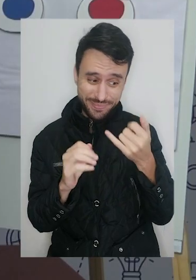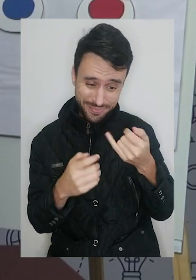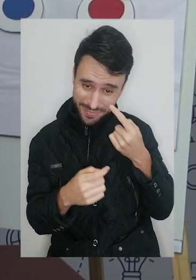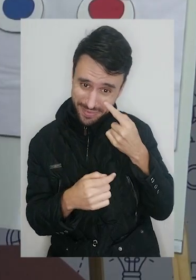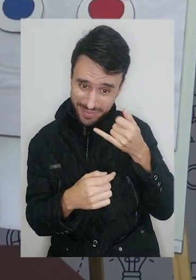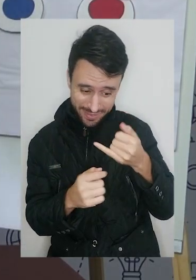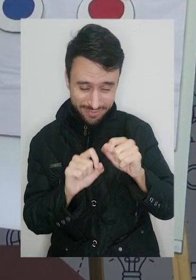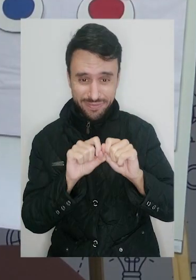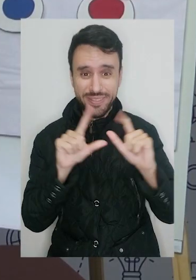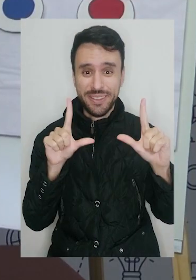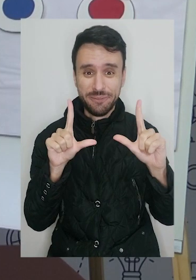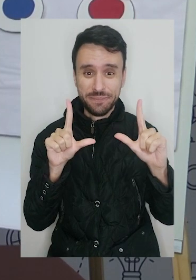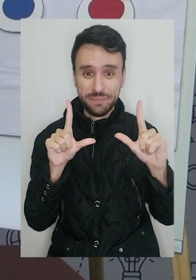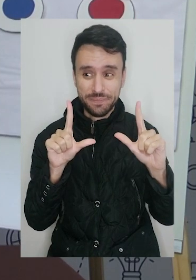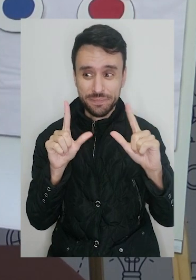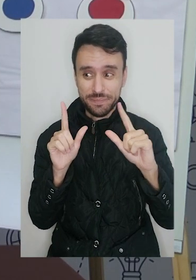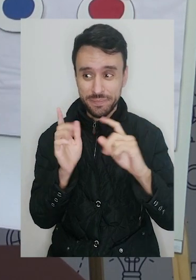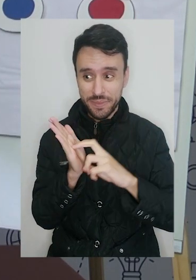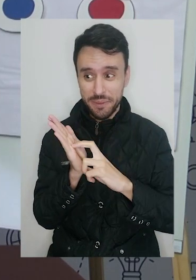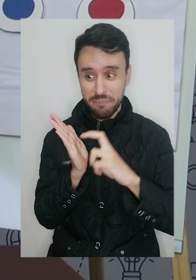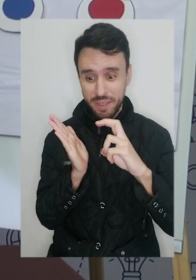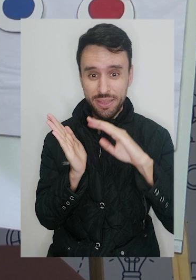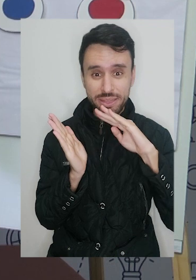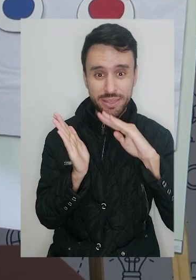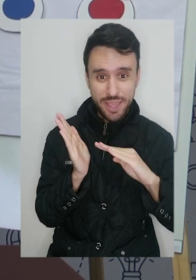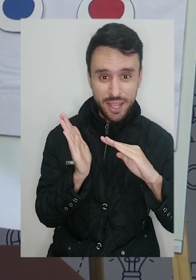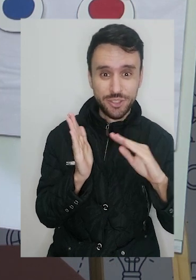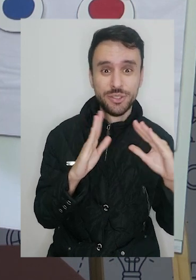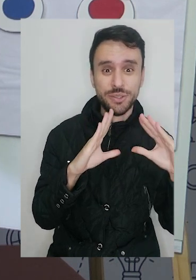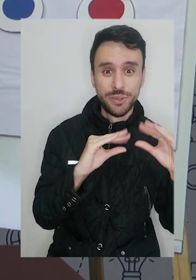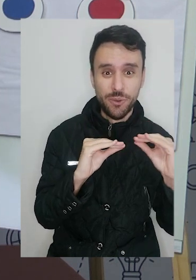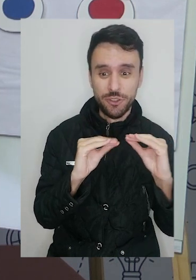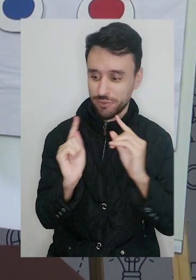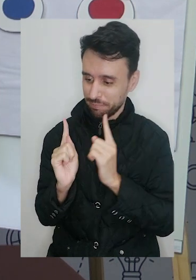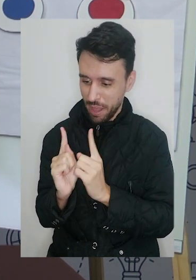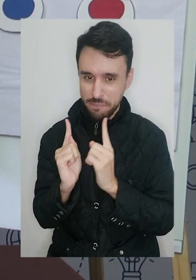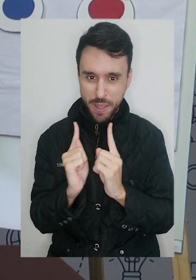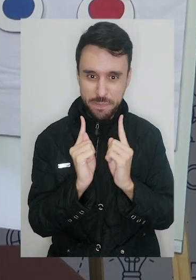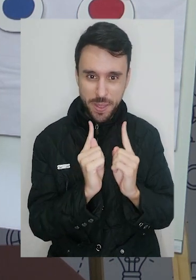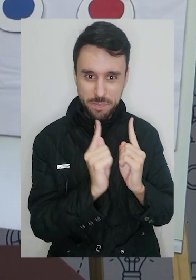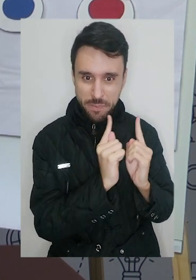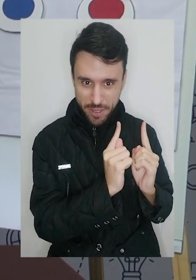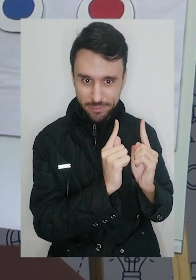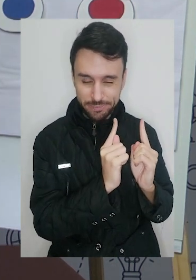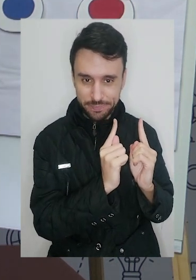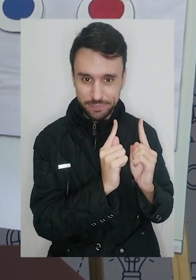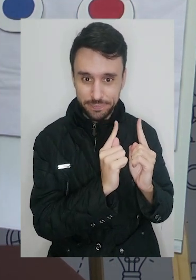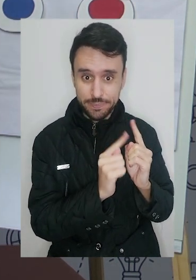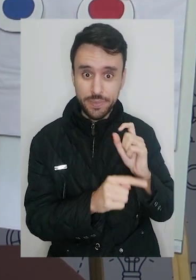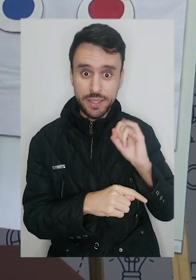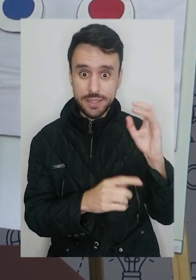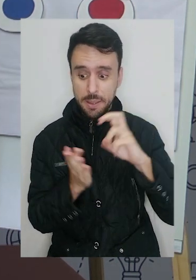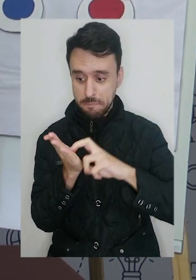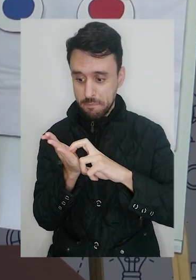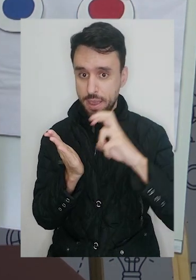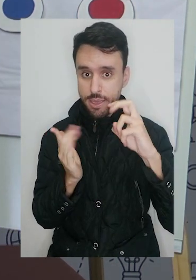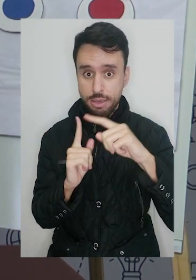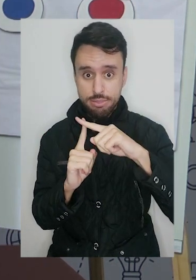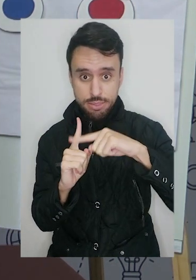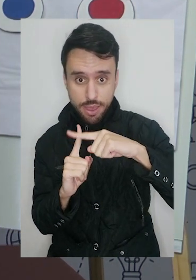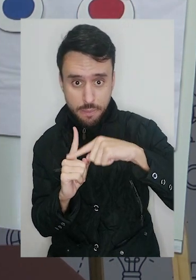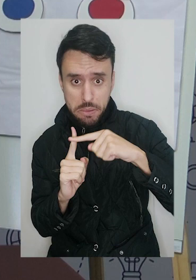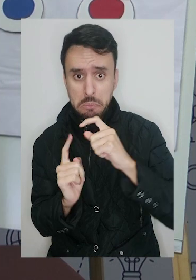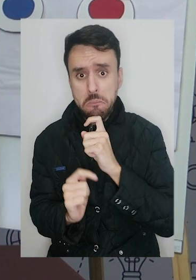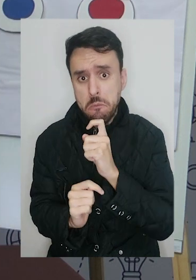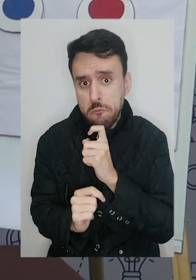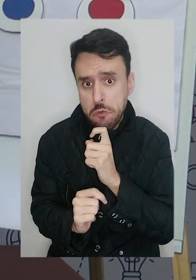forma: manhã, tarde e noite. E ali vai passando. Se de manhã a temperatura vai estar